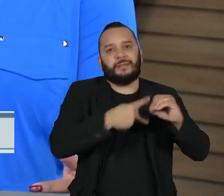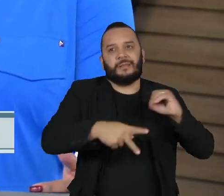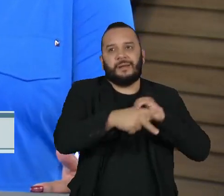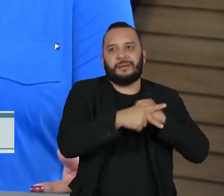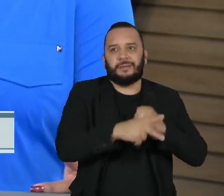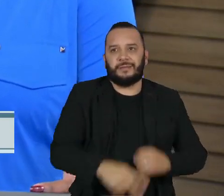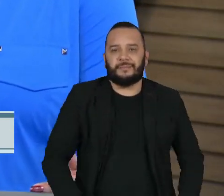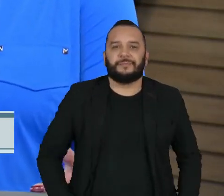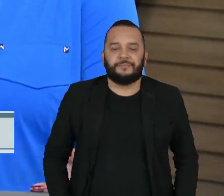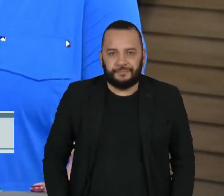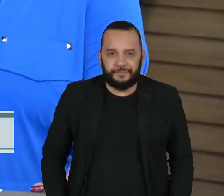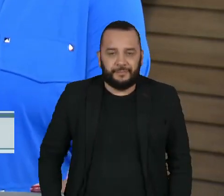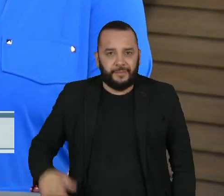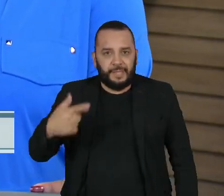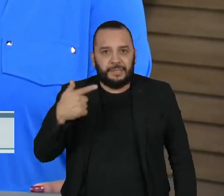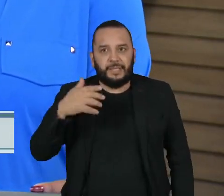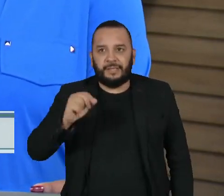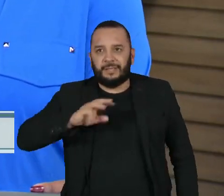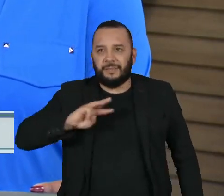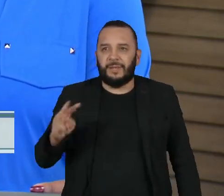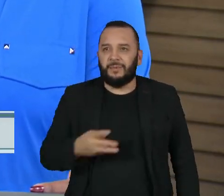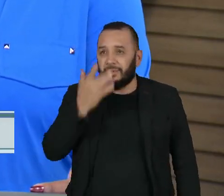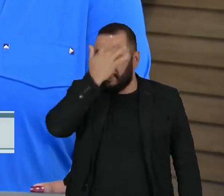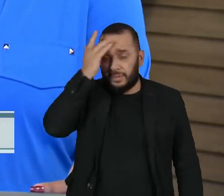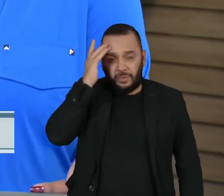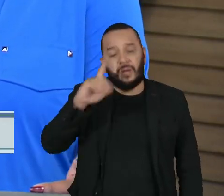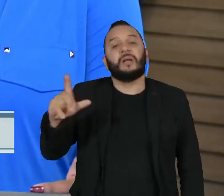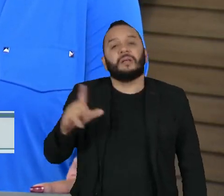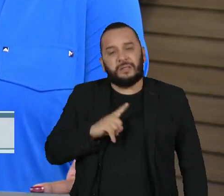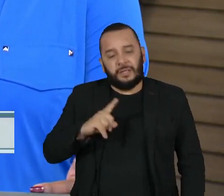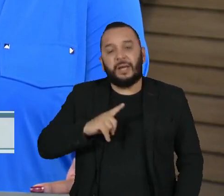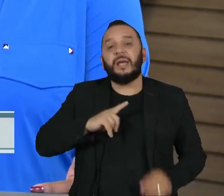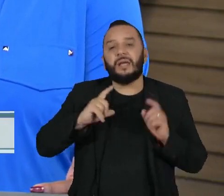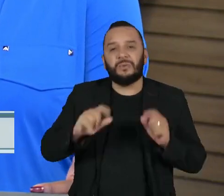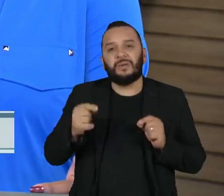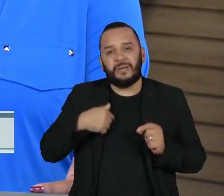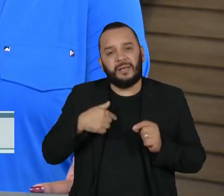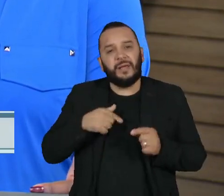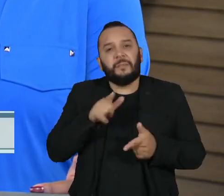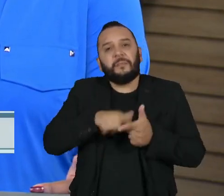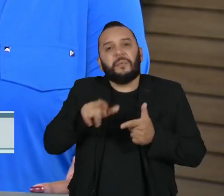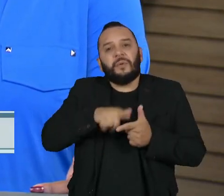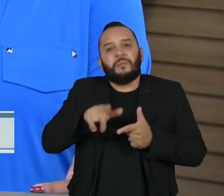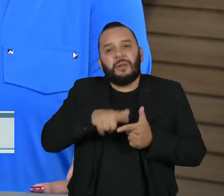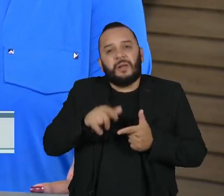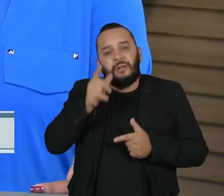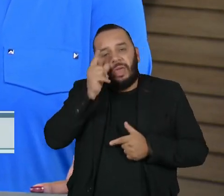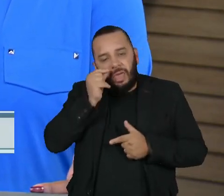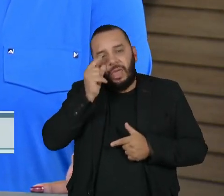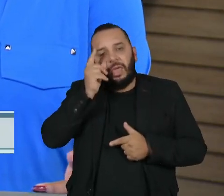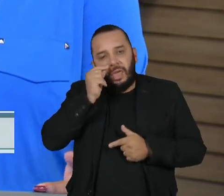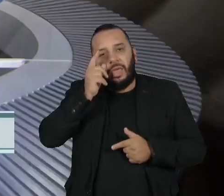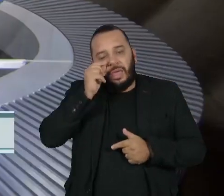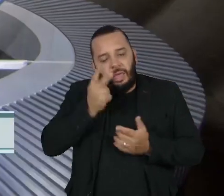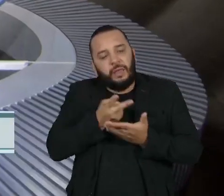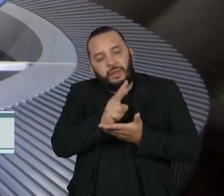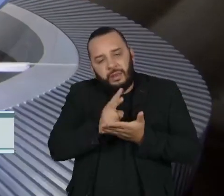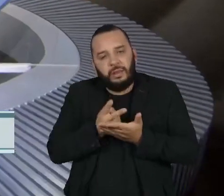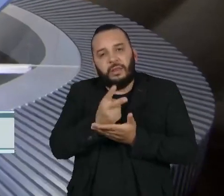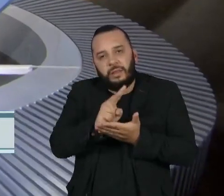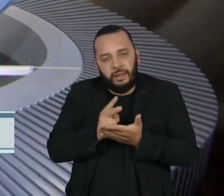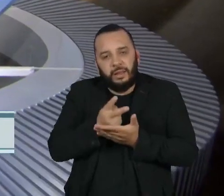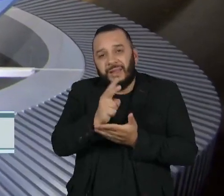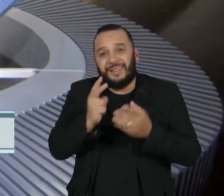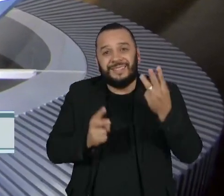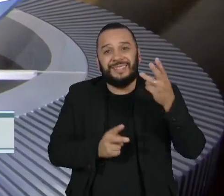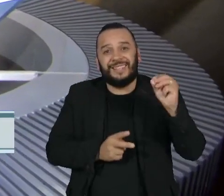70 milhões de brasileiros sofrem com algum tipo de distúrbio do sono. 30 milhões têm insônia. Não conseguir